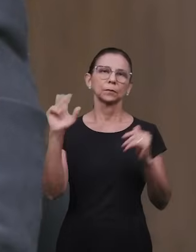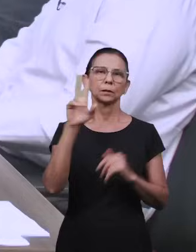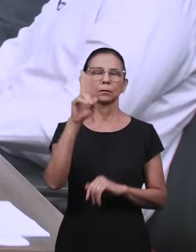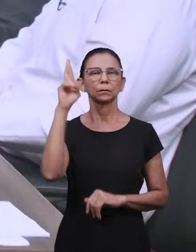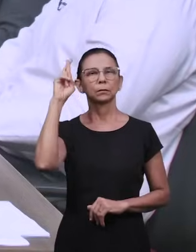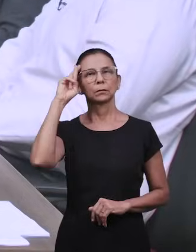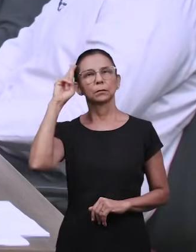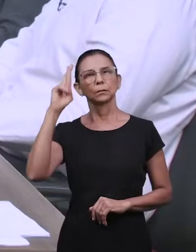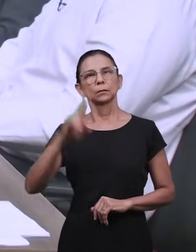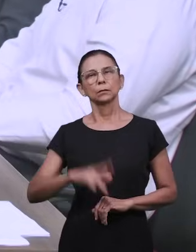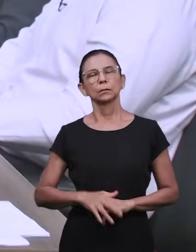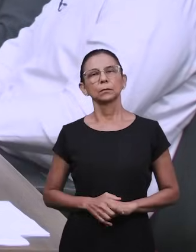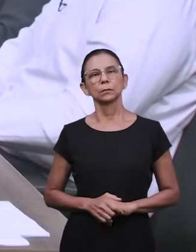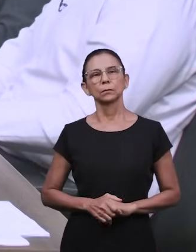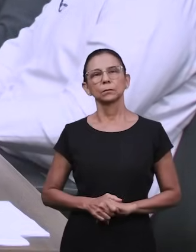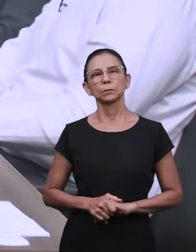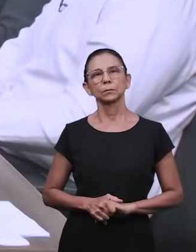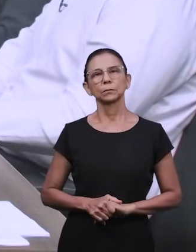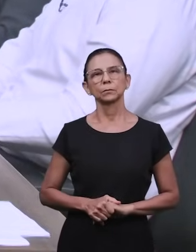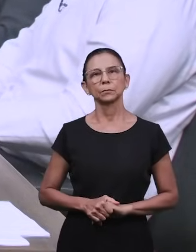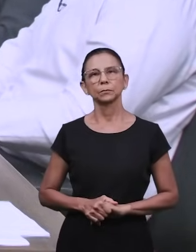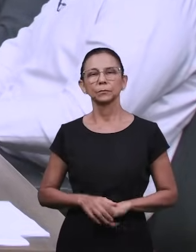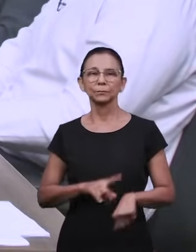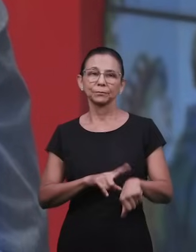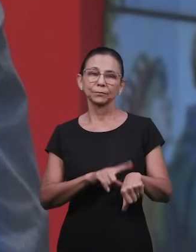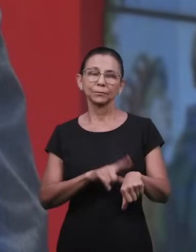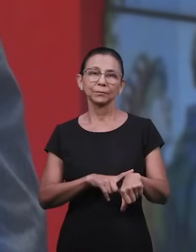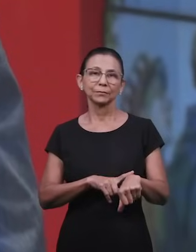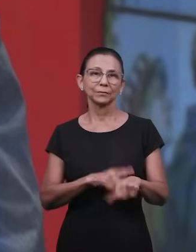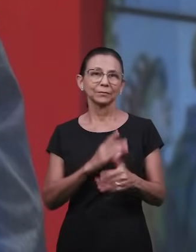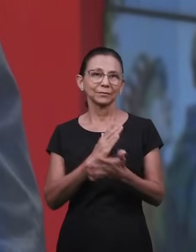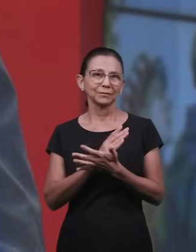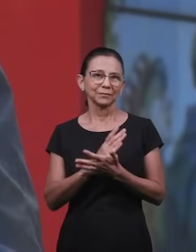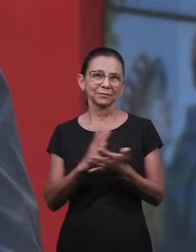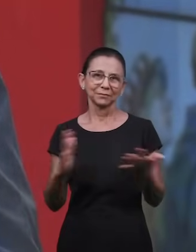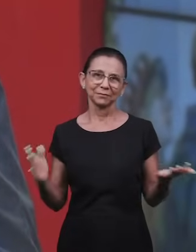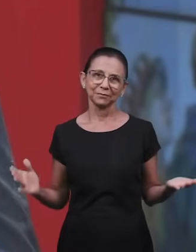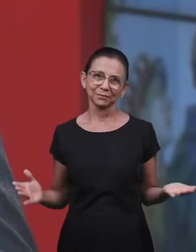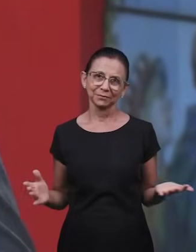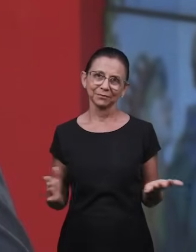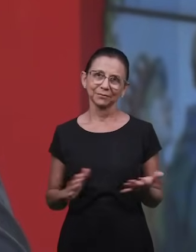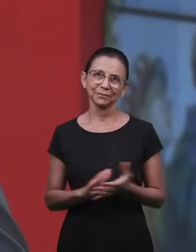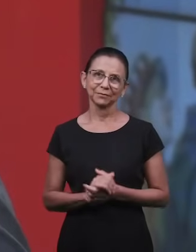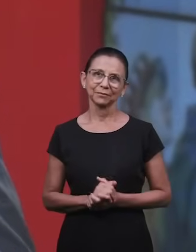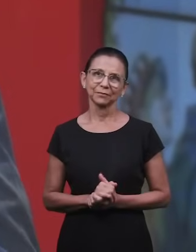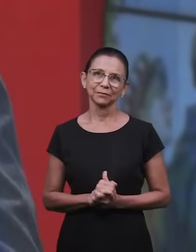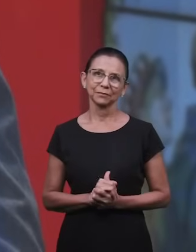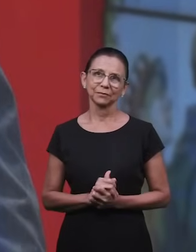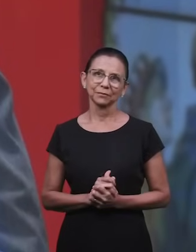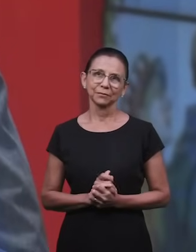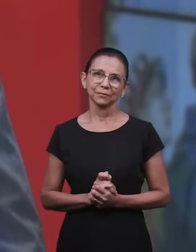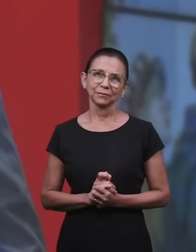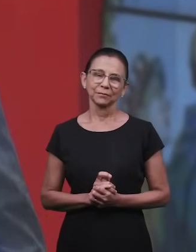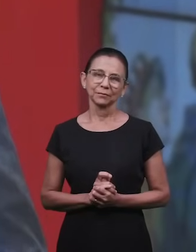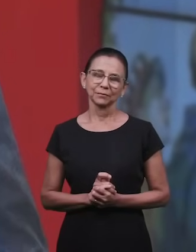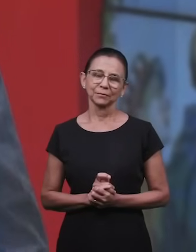Jesus. Louvado seja o Louvado nome seja do o Senhor. Senhor. Bem, meus queridos, nosso tempo já está esgotado, né? Até passamos um